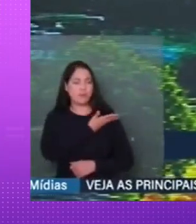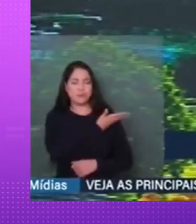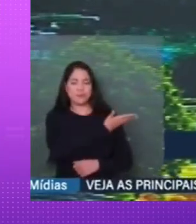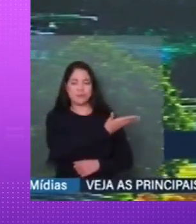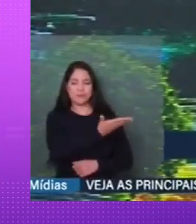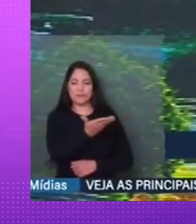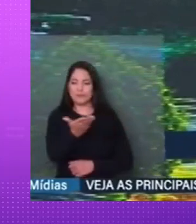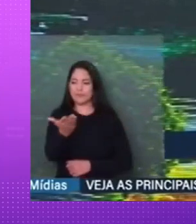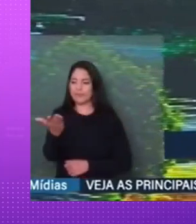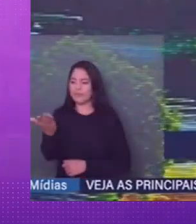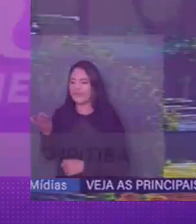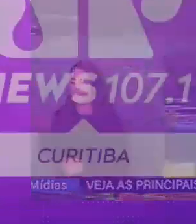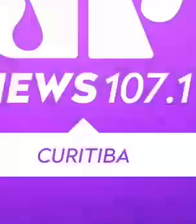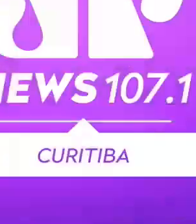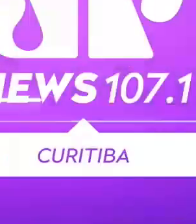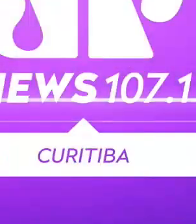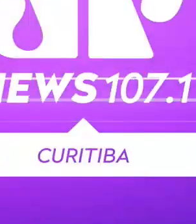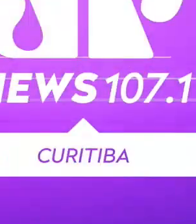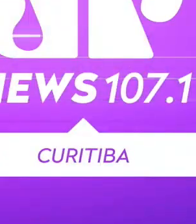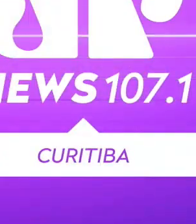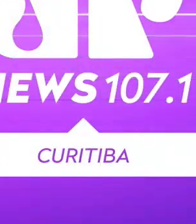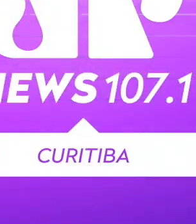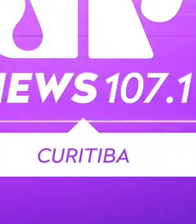nós te contamos os destaques do dia.